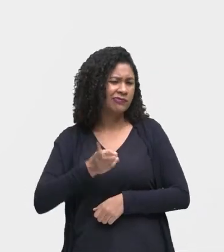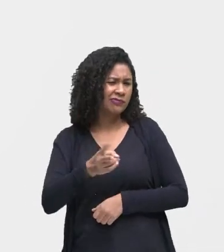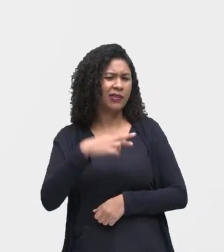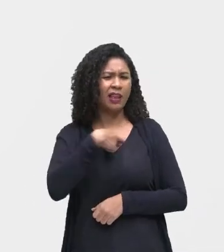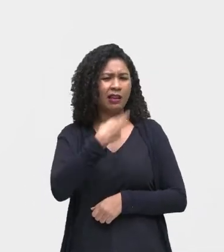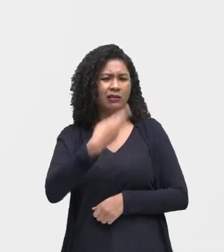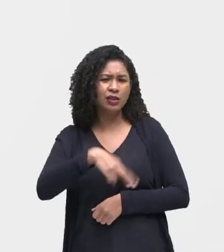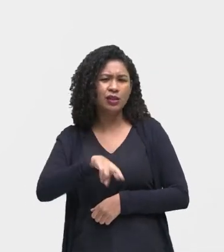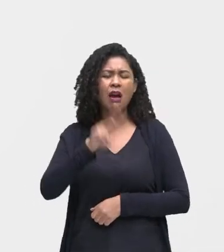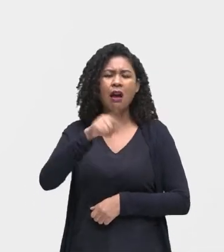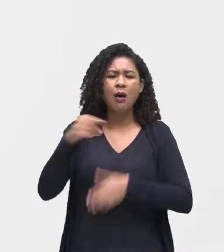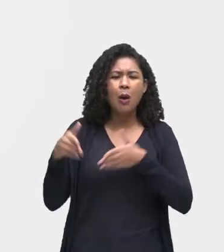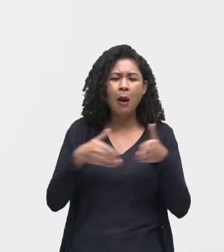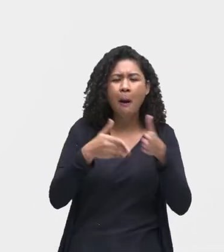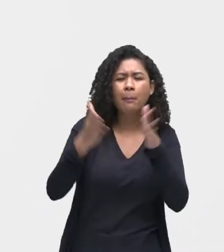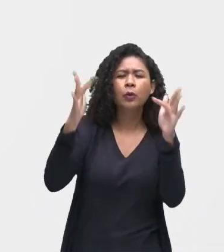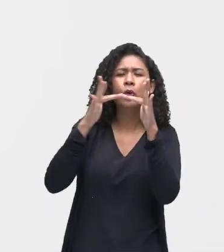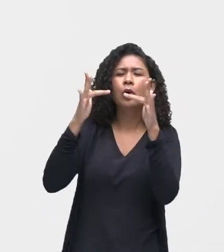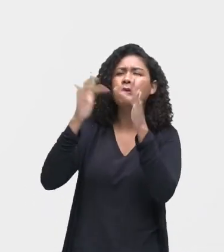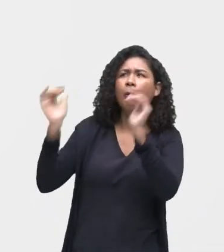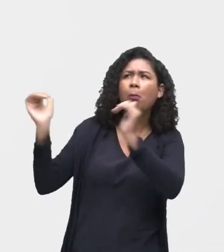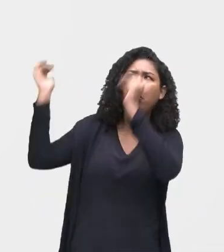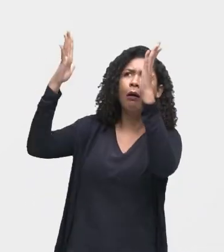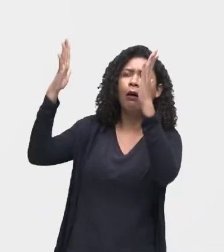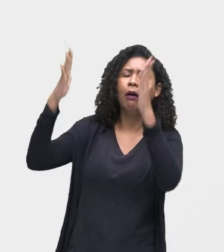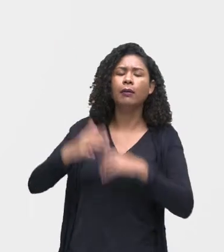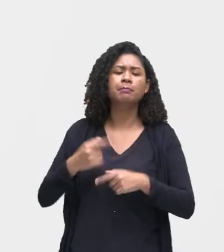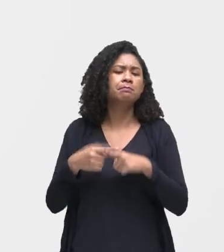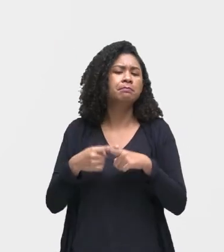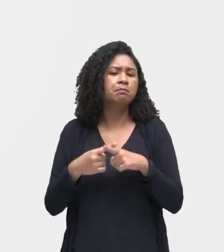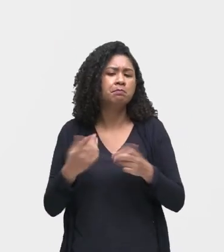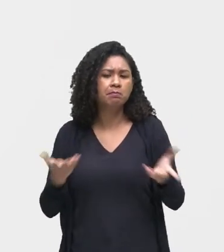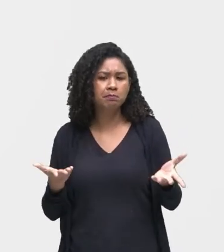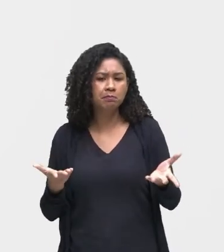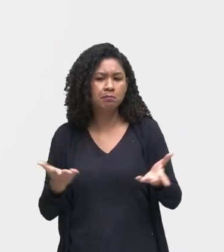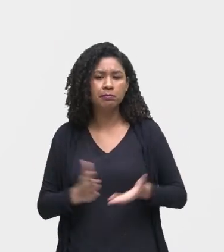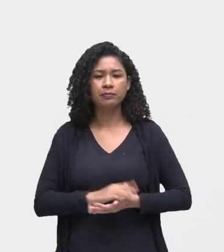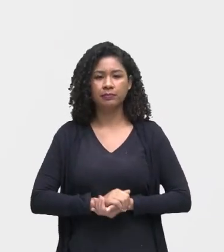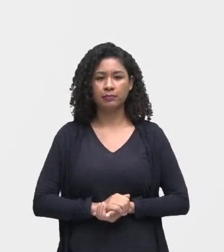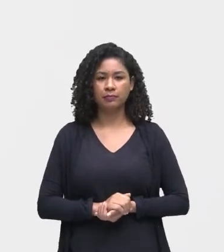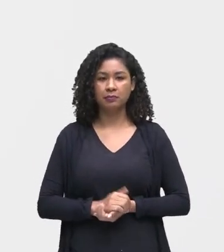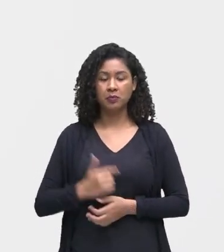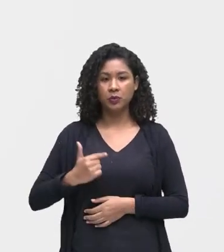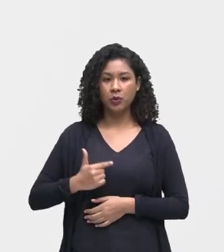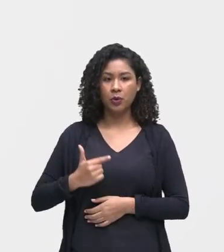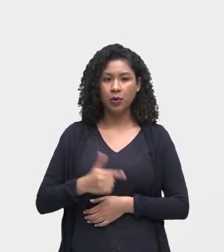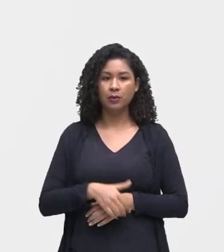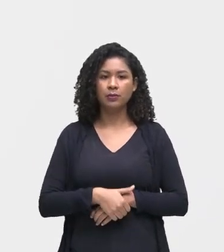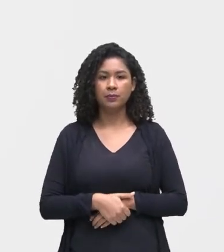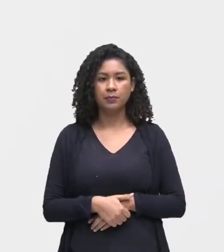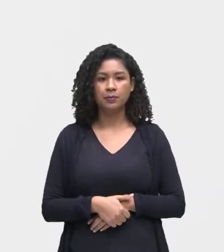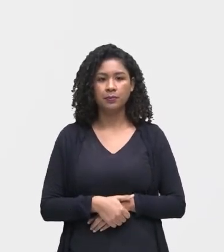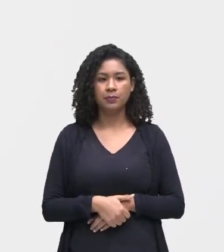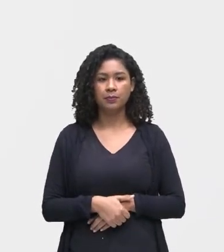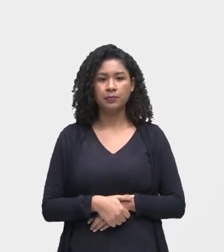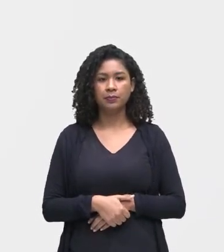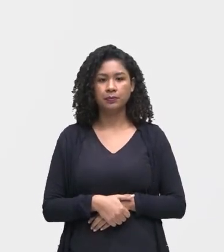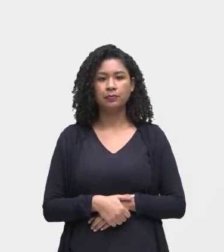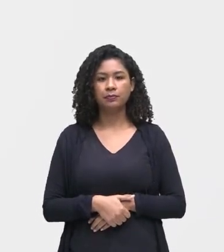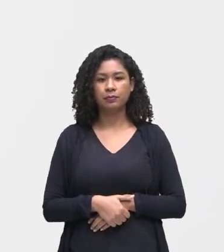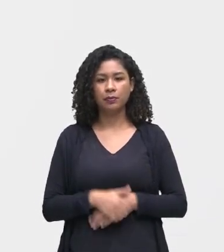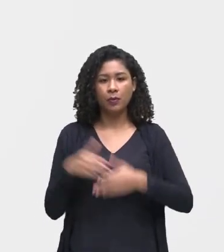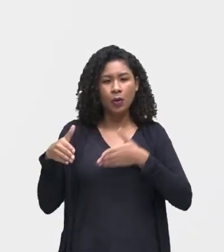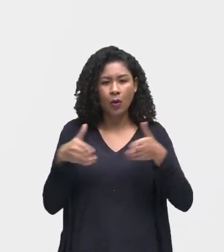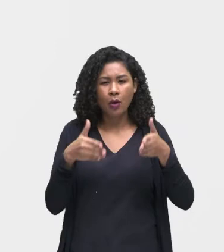ser humano ao transcendente? Tá? Questão de número 2. O caminho da